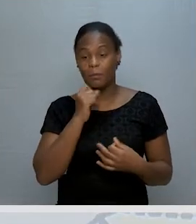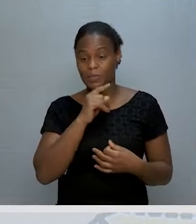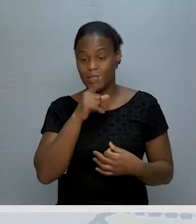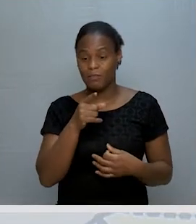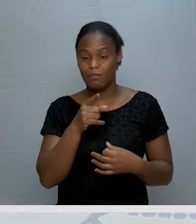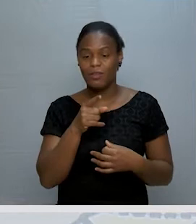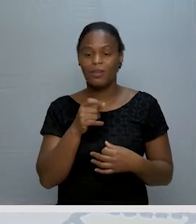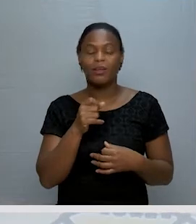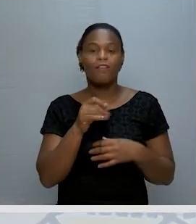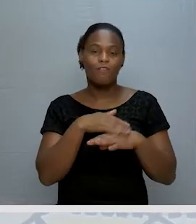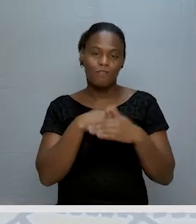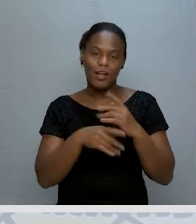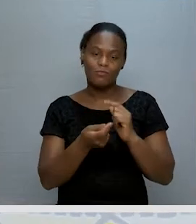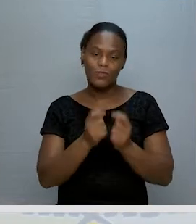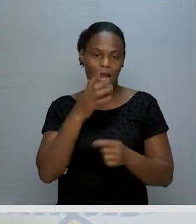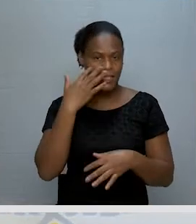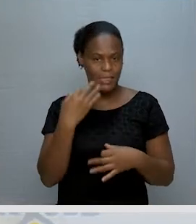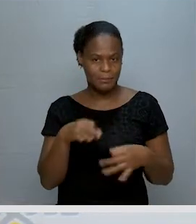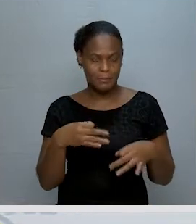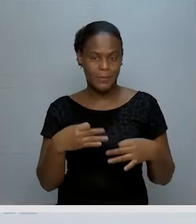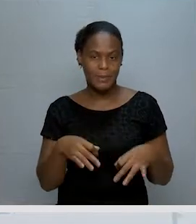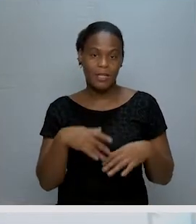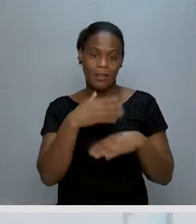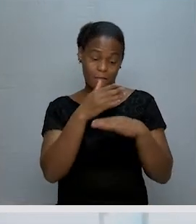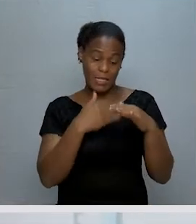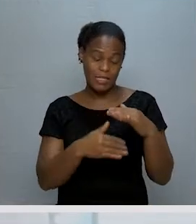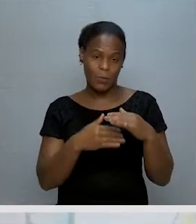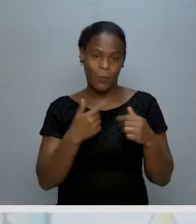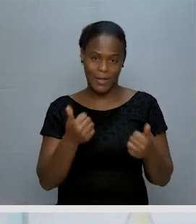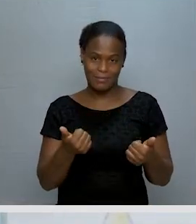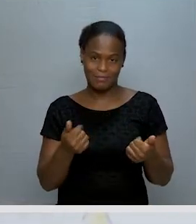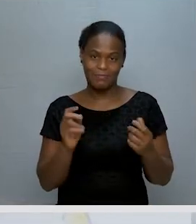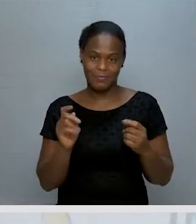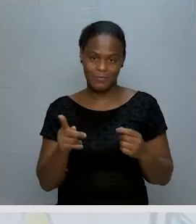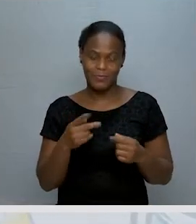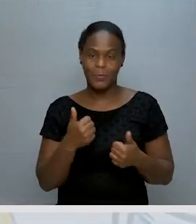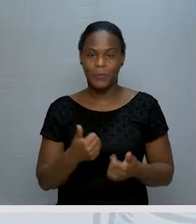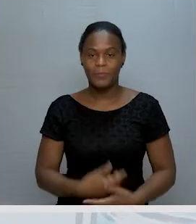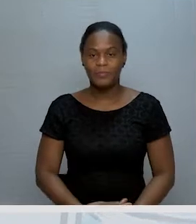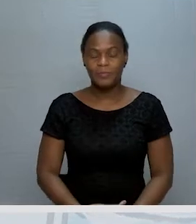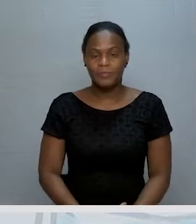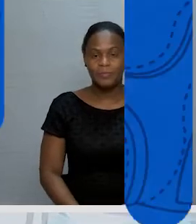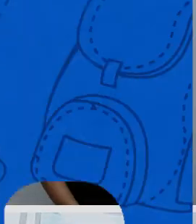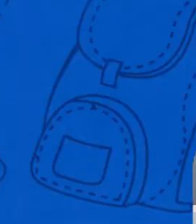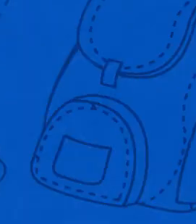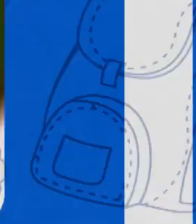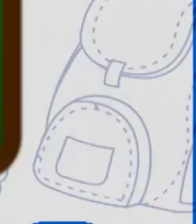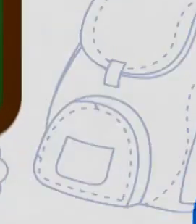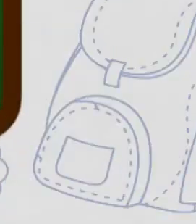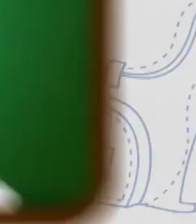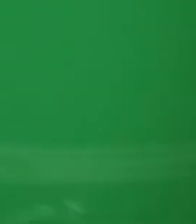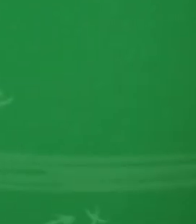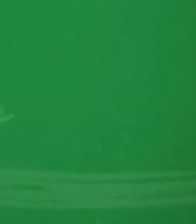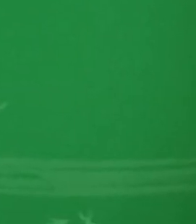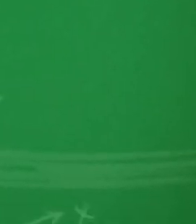é possível, fazem a simplificação de frações, tá bom? Isso.